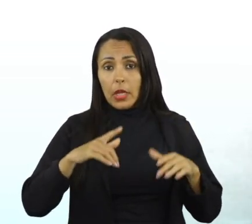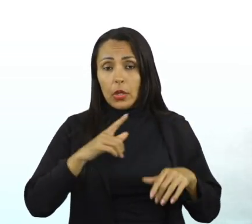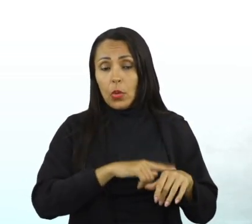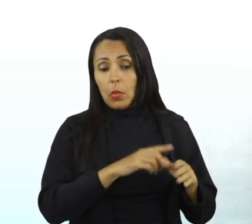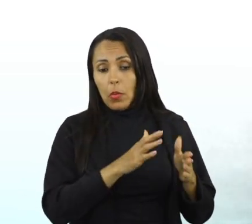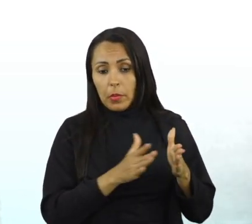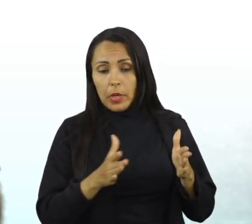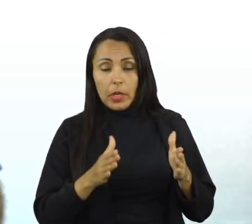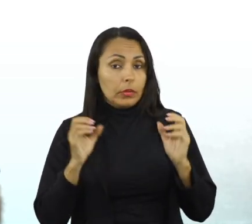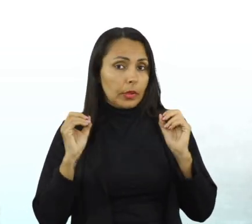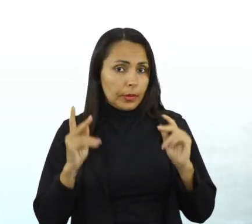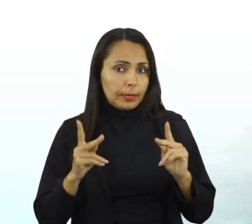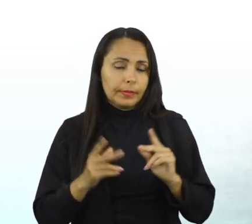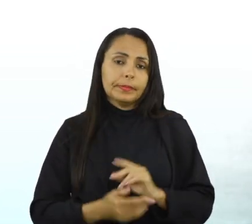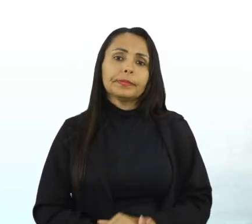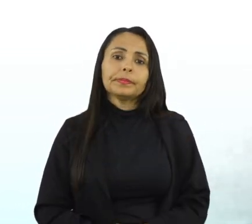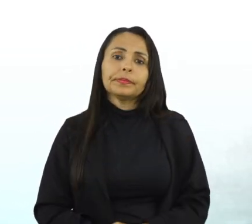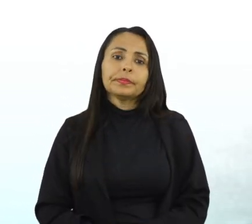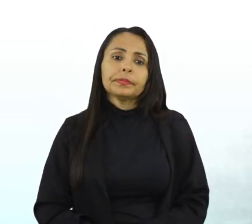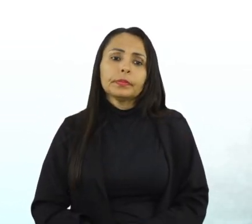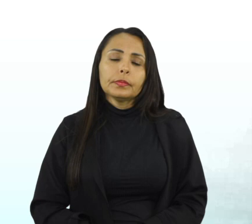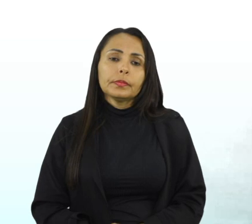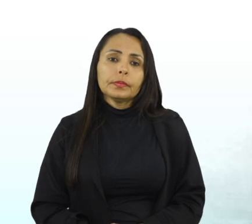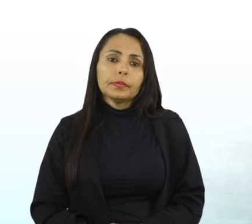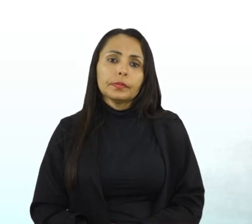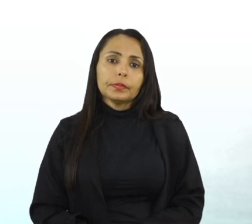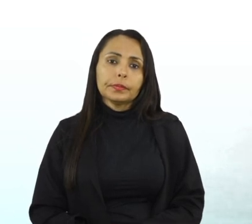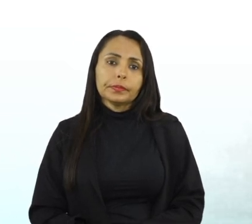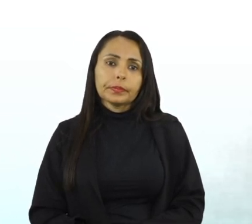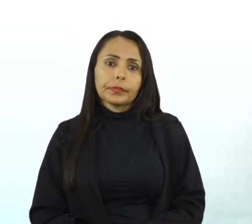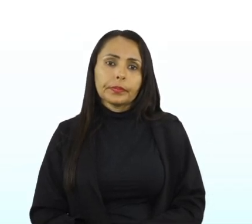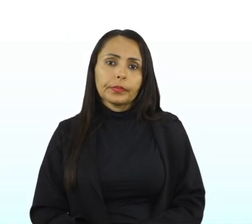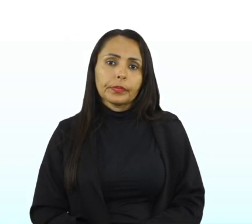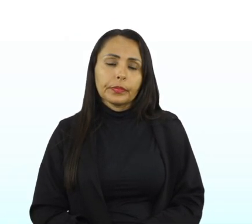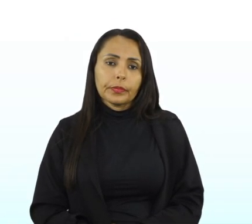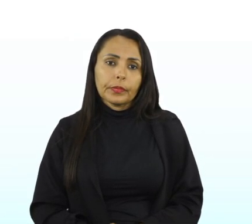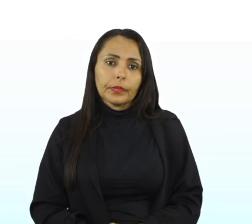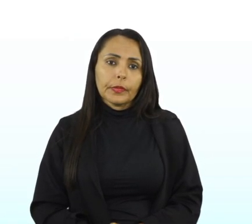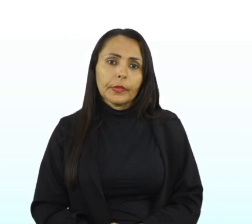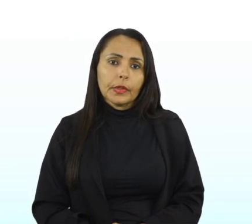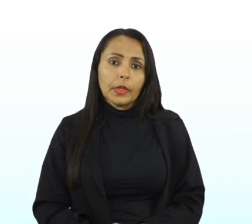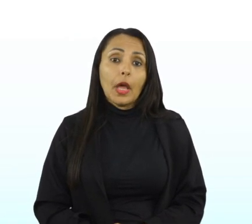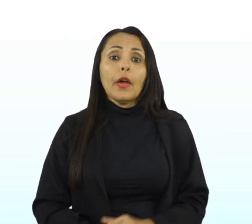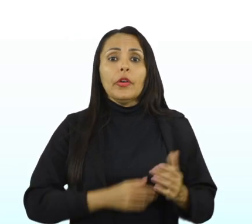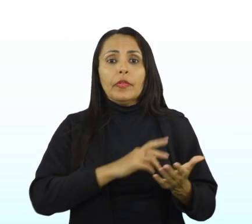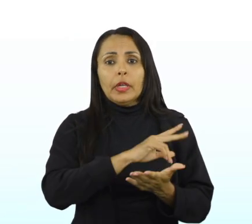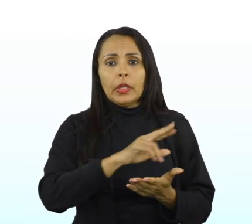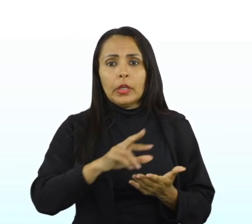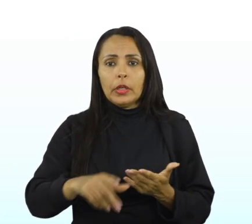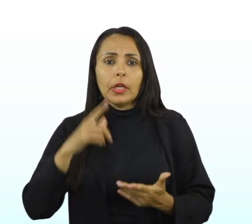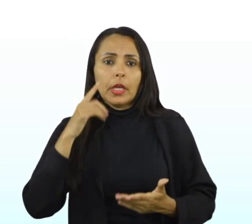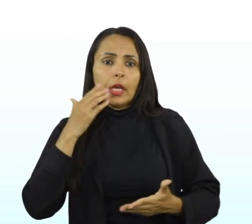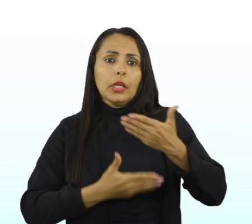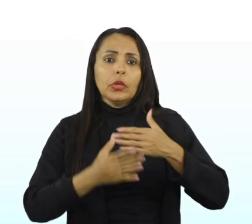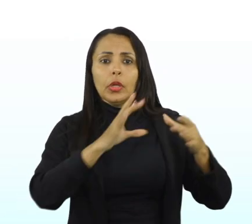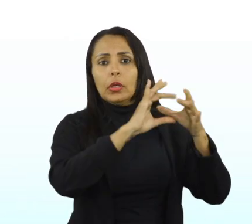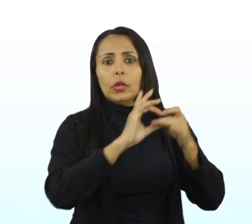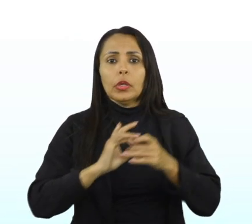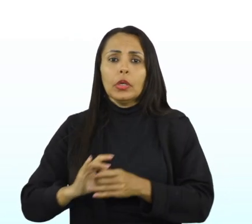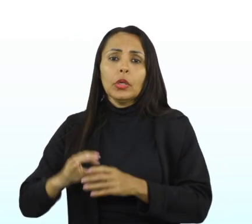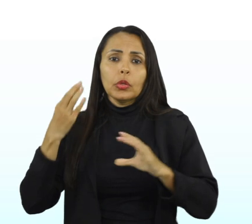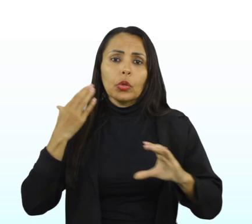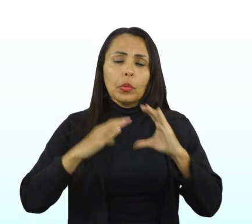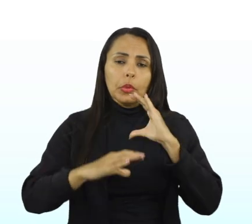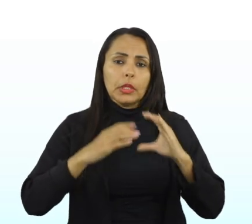momento. Ok? Dá uma olhada lá no slide. Eu coloquei lá, ó. Tais variações estão relacionadas ao